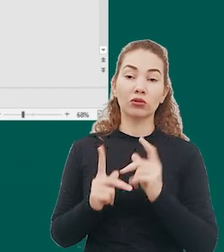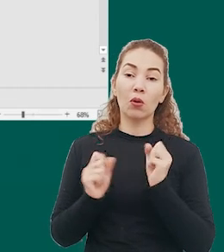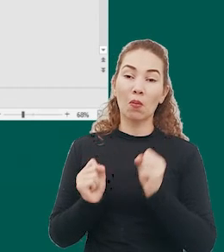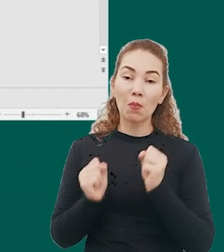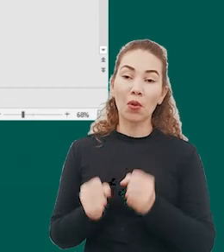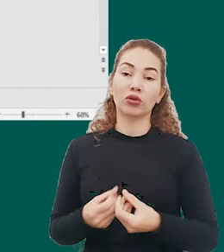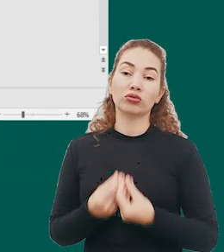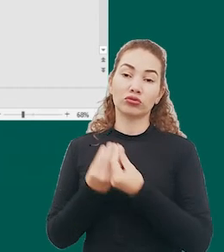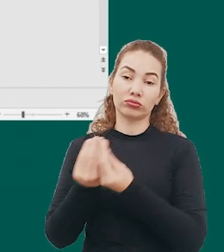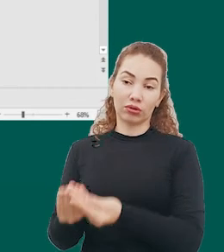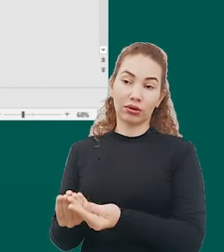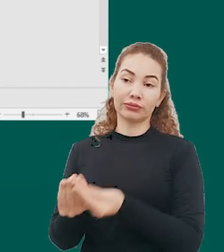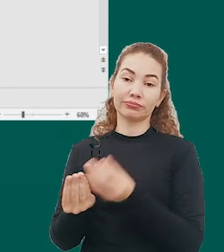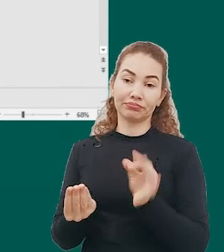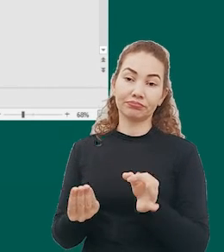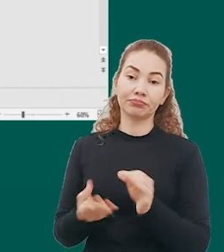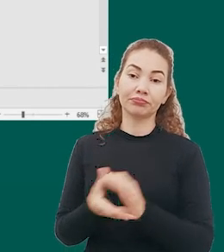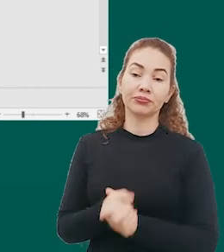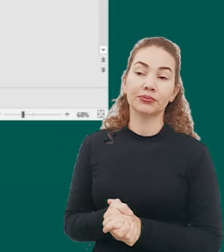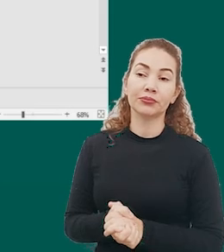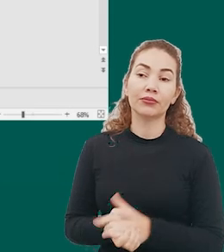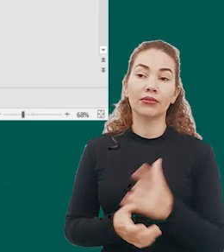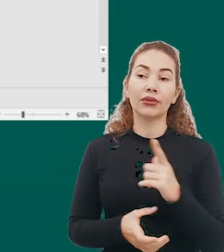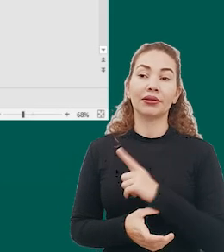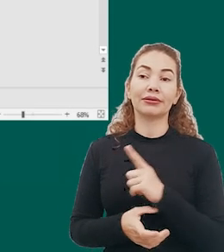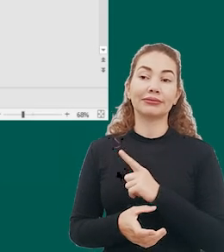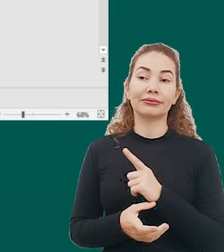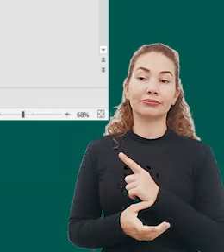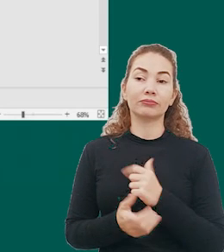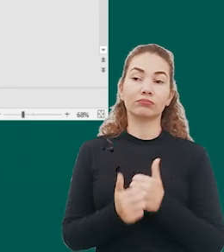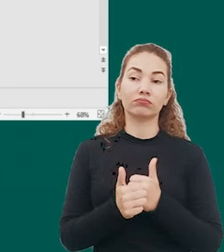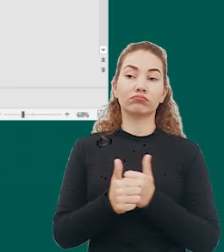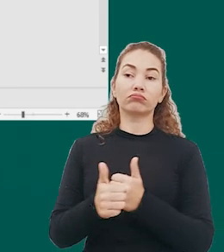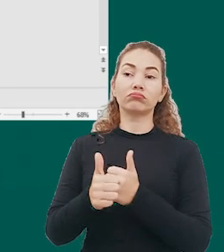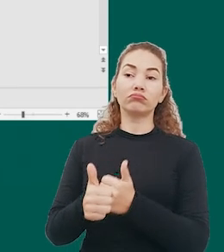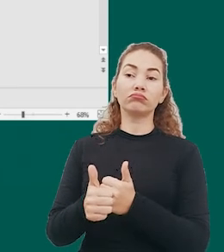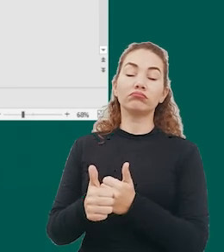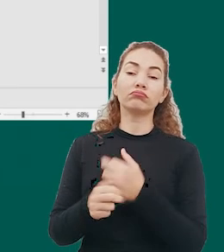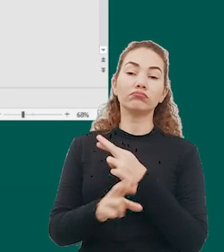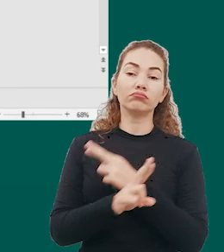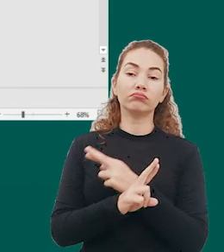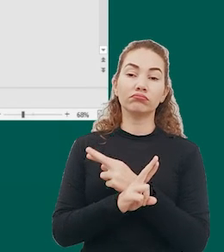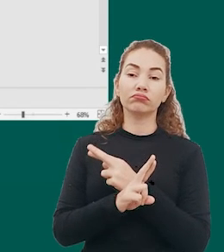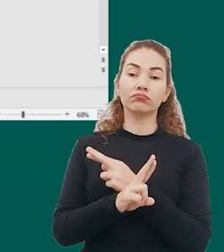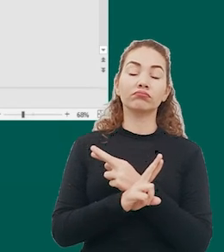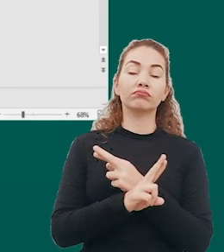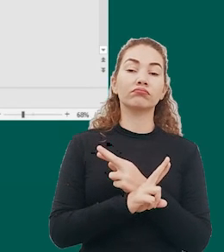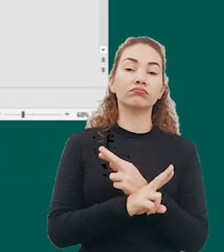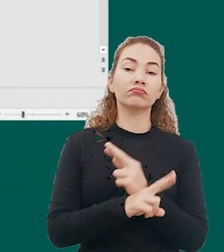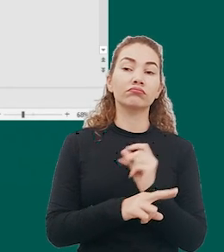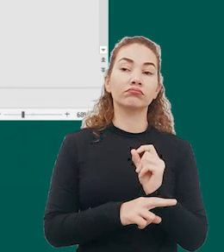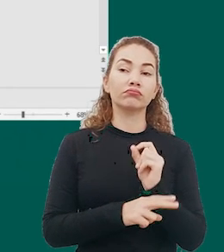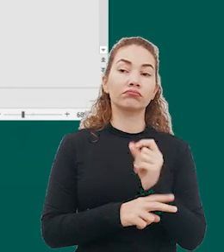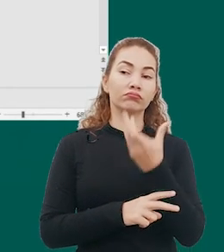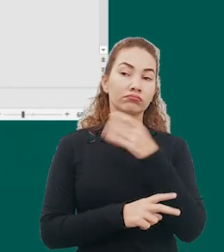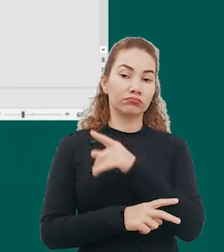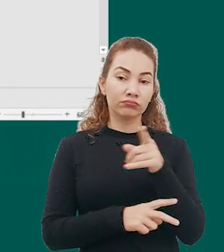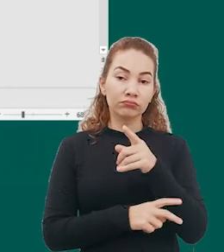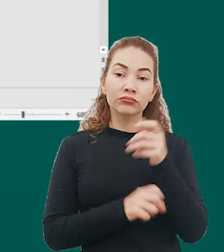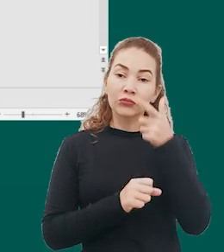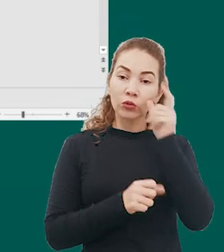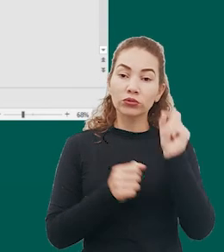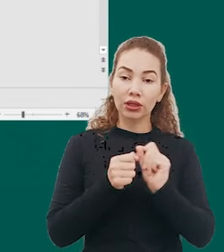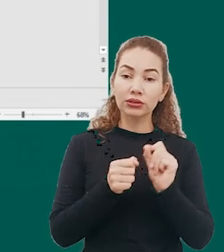estar doando, certo? Nós temos um acompanhamento da Receita Federal, vocês podem estar